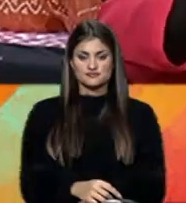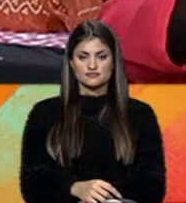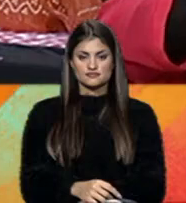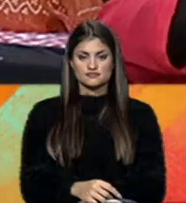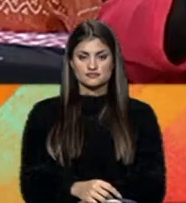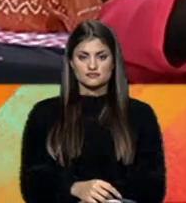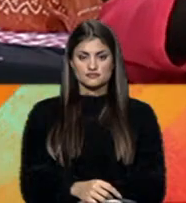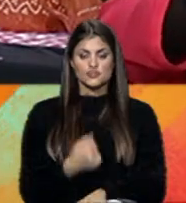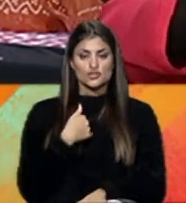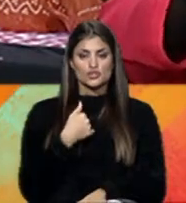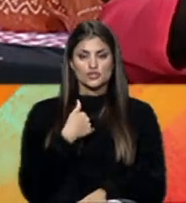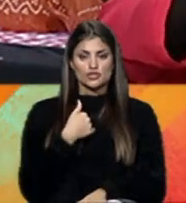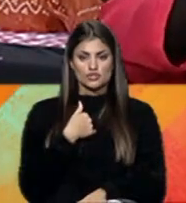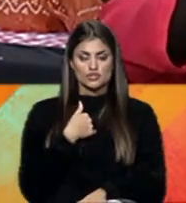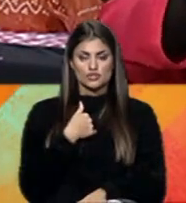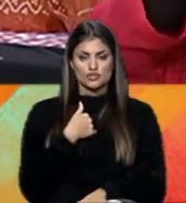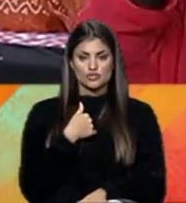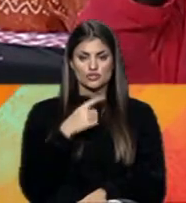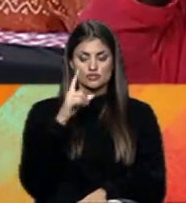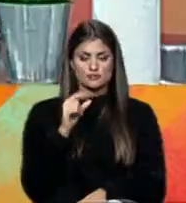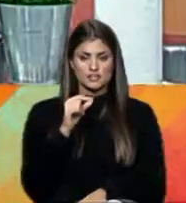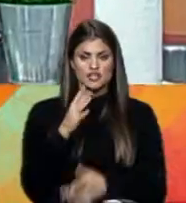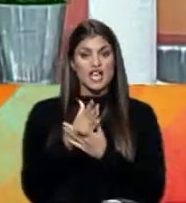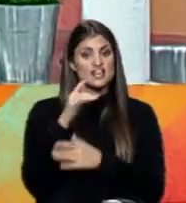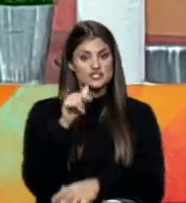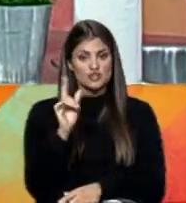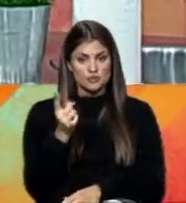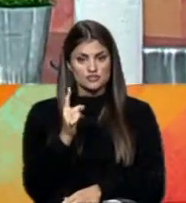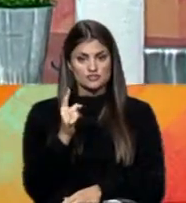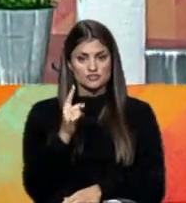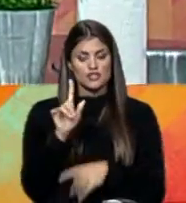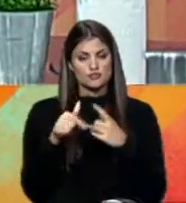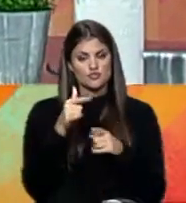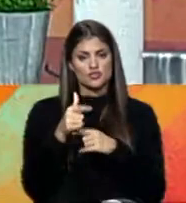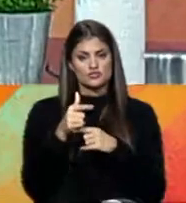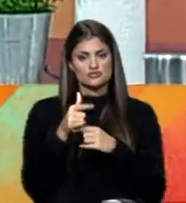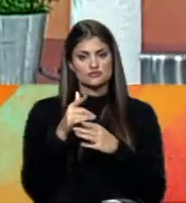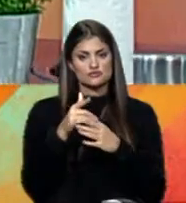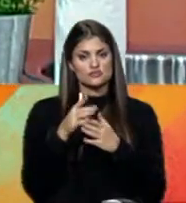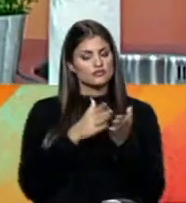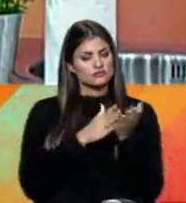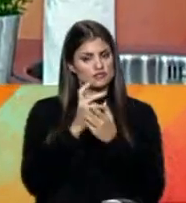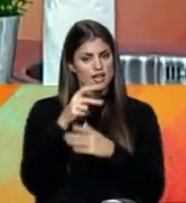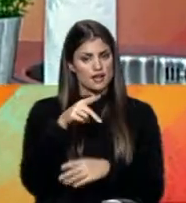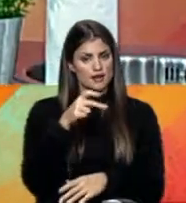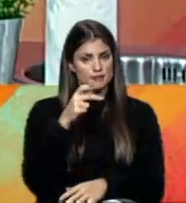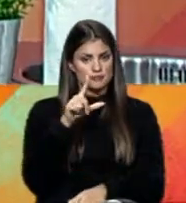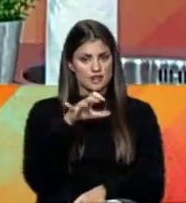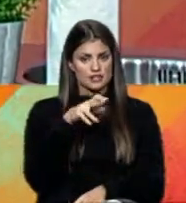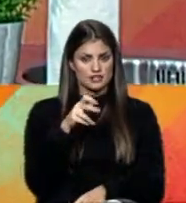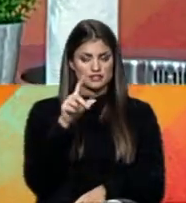Eu acho este e depois ele prolonga-se. Não tem só esse, não é? Ele prolonga-se depois a Amália, e